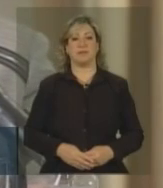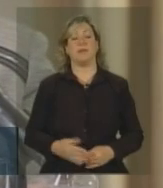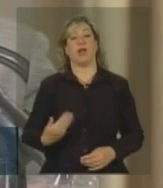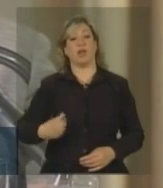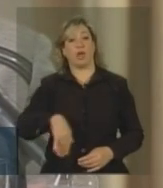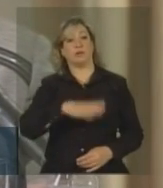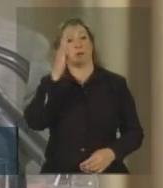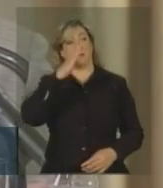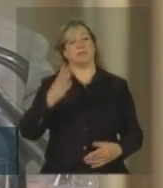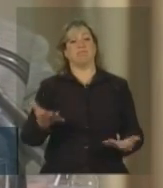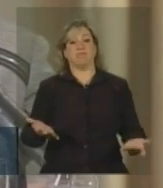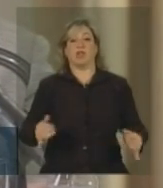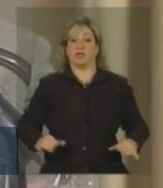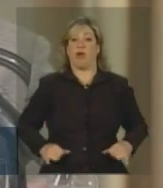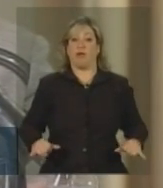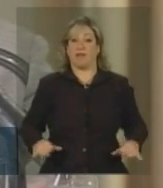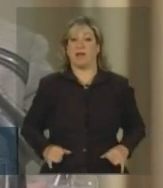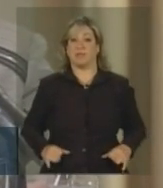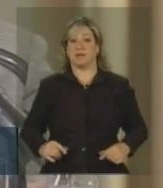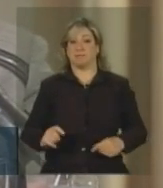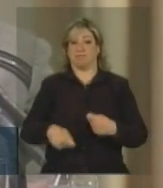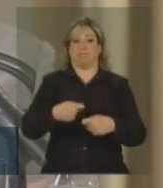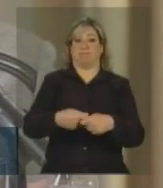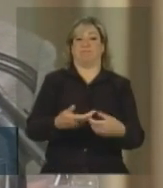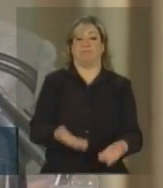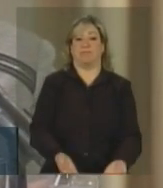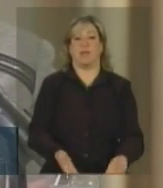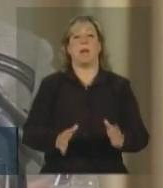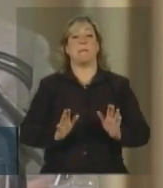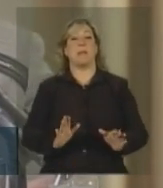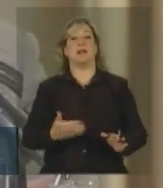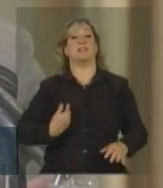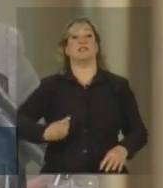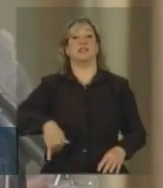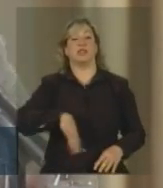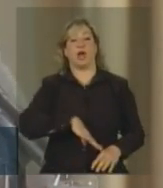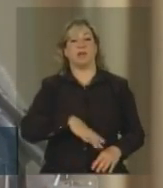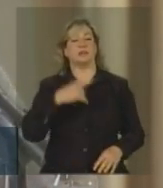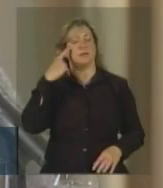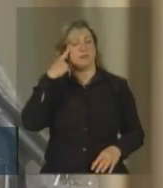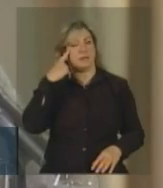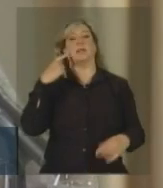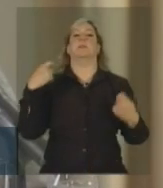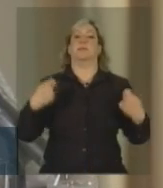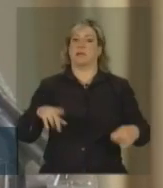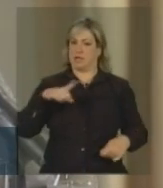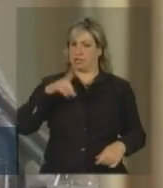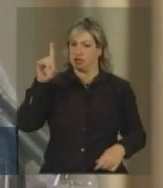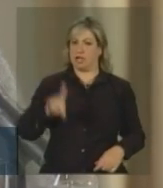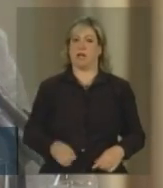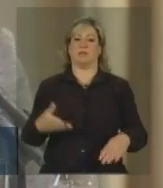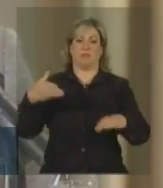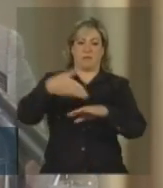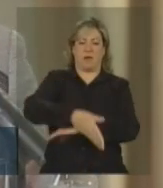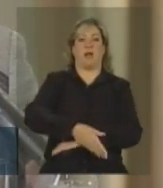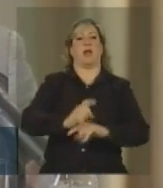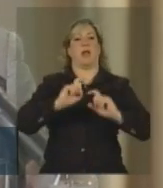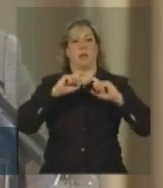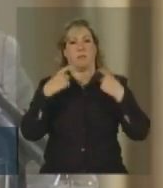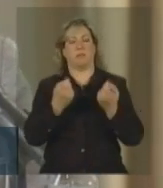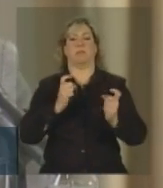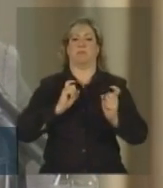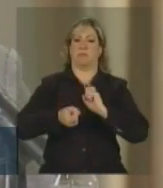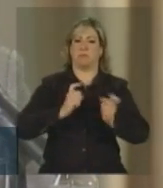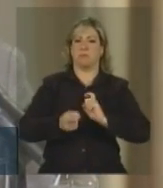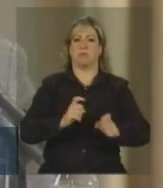Sofremos as consequências, e como sofremos as consequências, julgamos que temos todos os direitos de participar e de